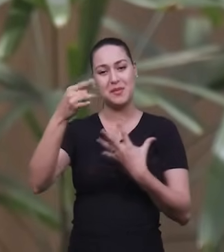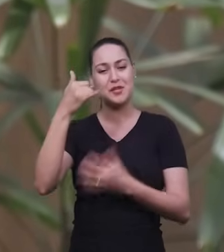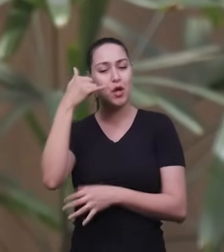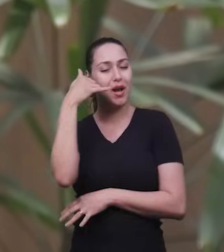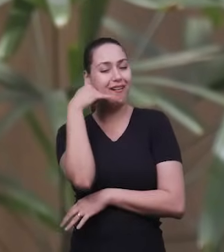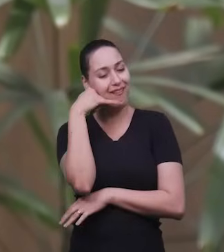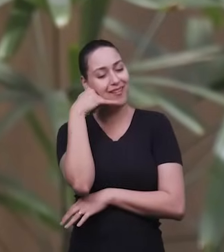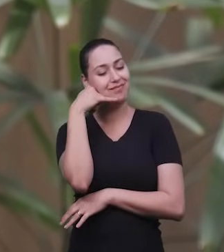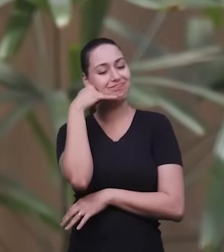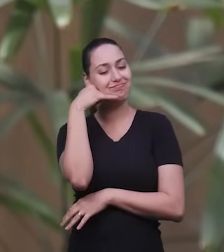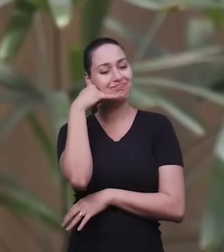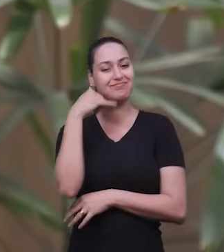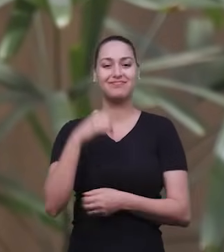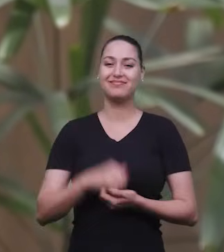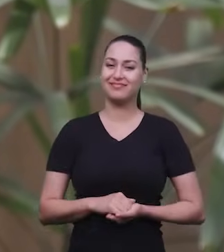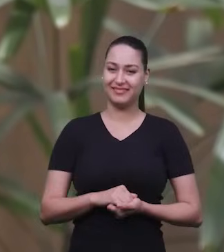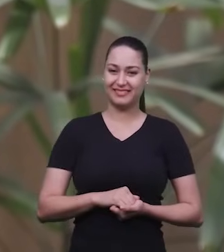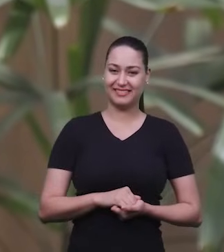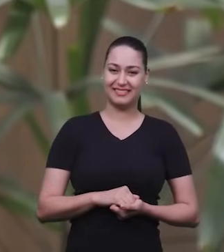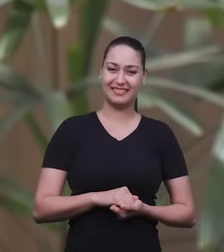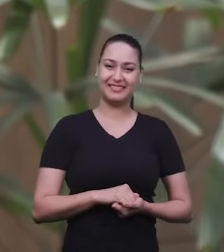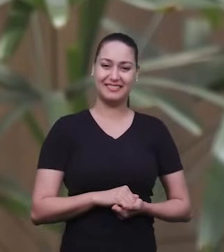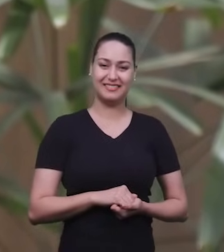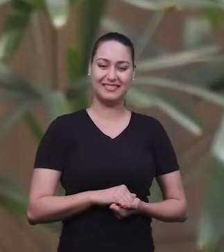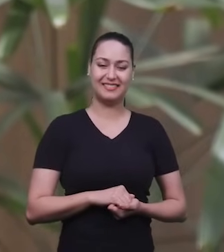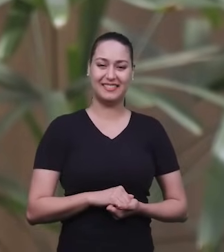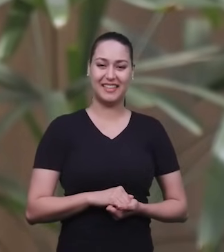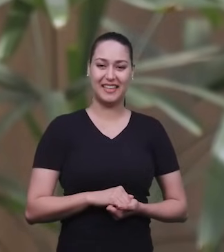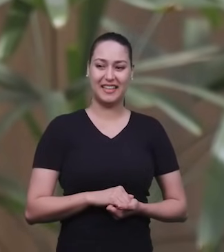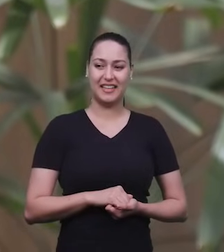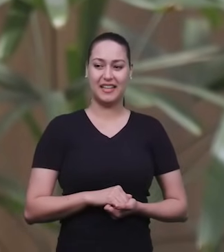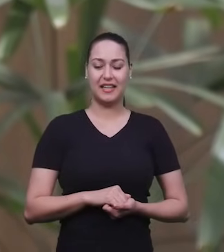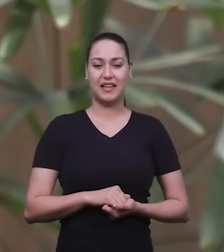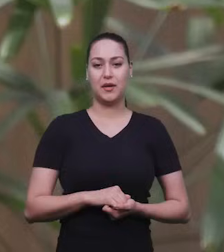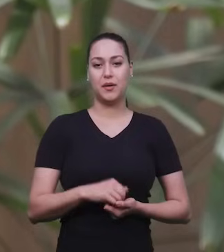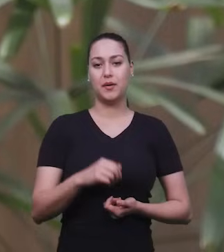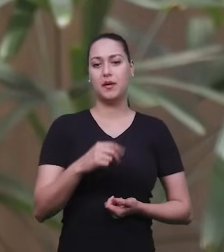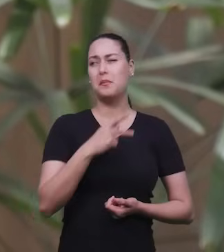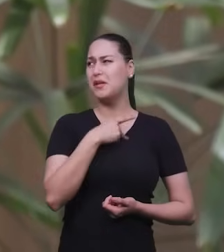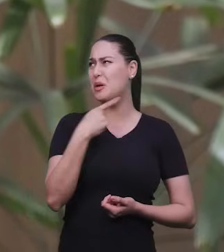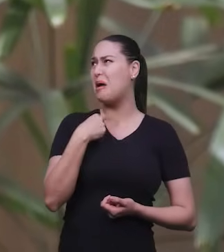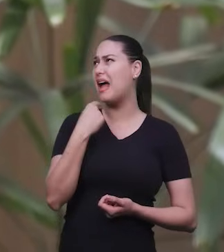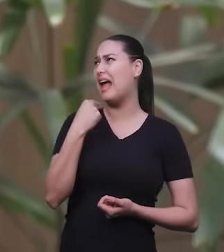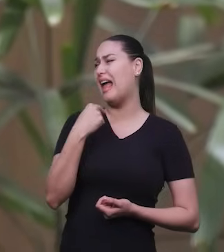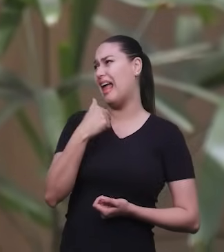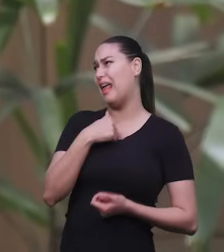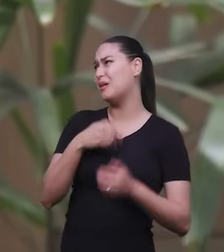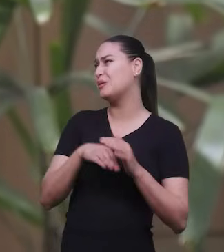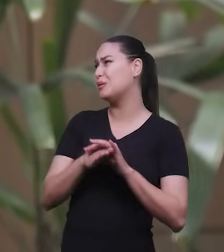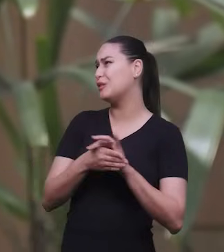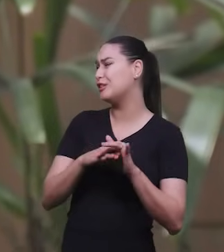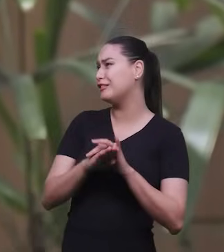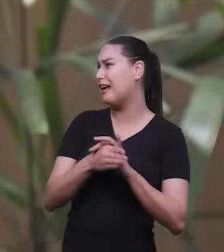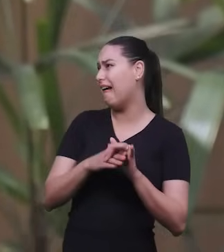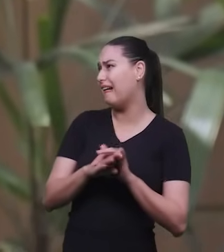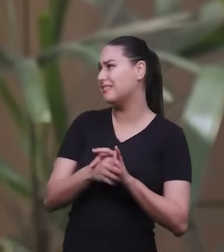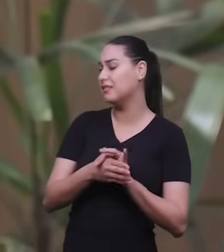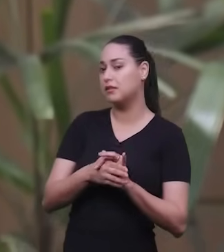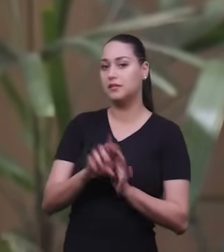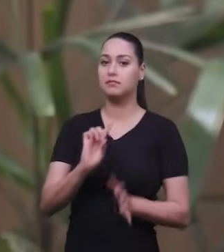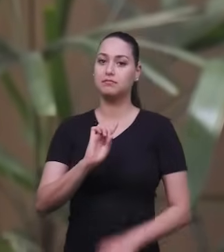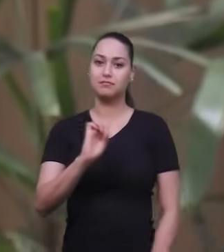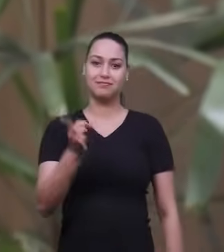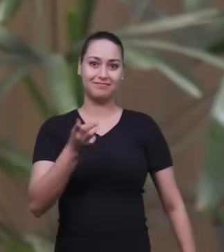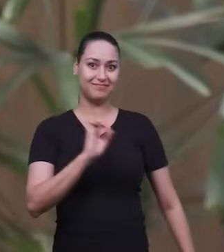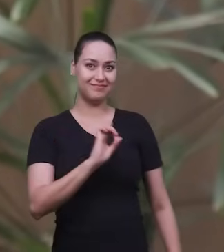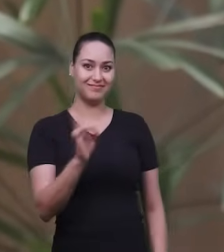ligação. E até ela expressou assim: pastor, eu não tenho incomodado, não. Não, minha irmã, pastores estão